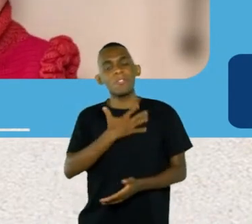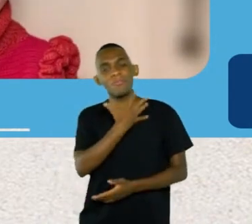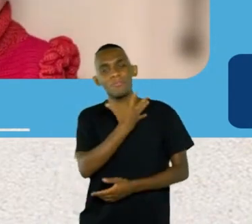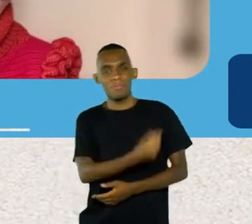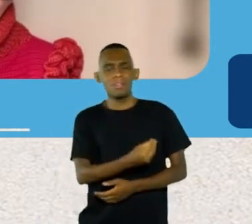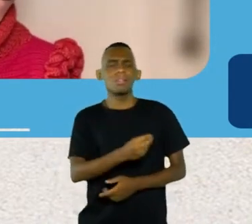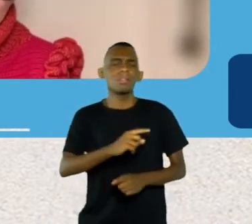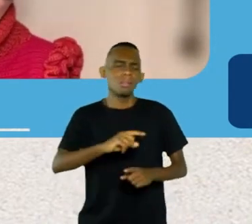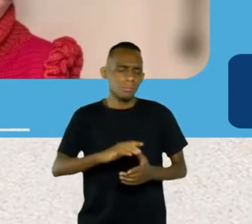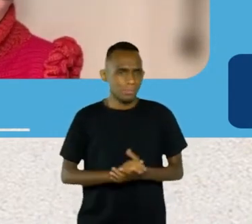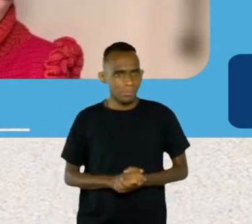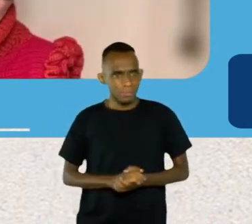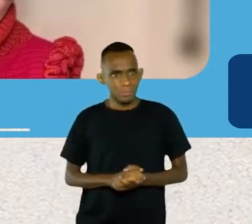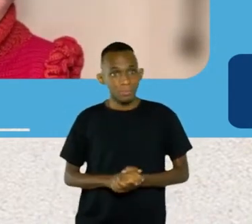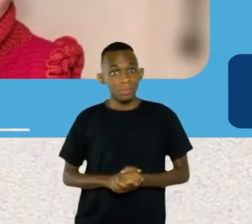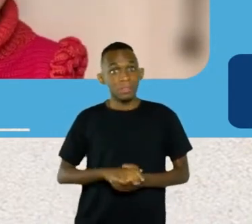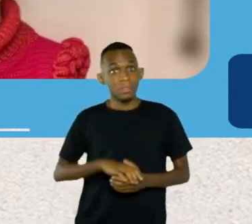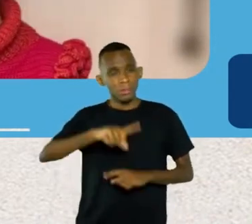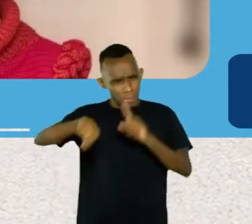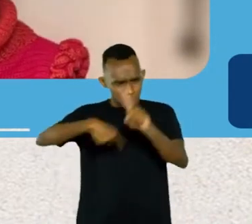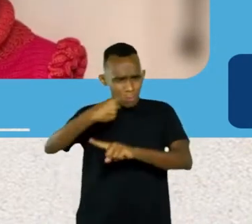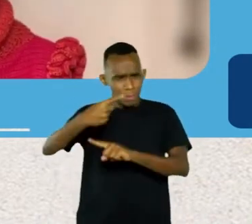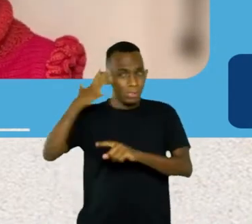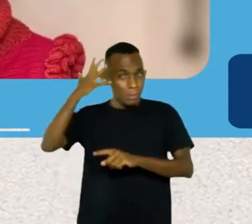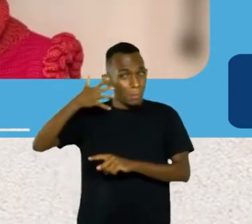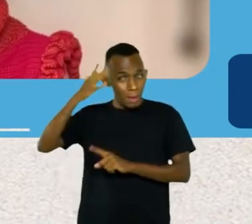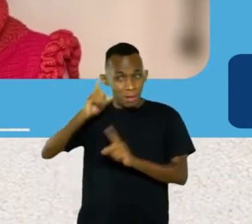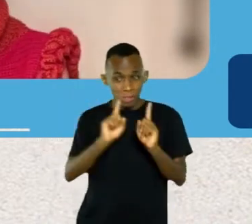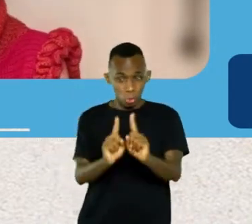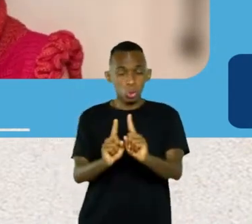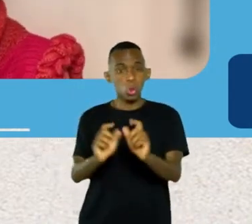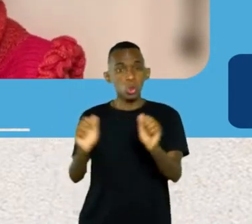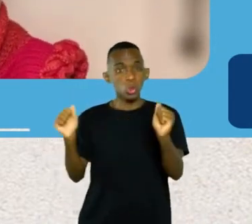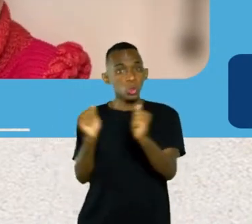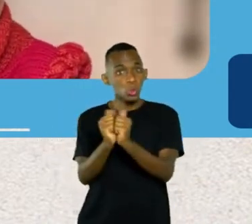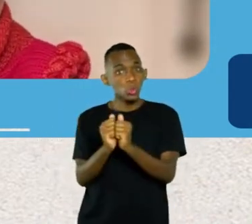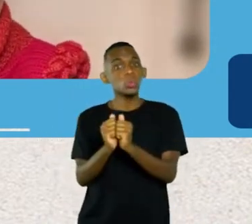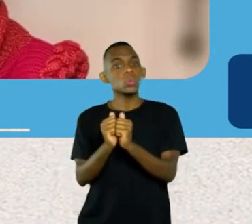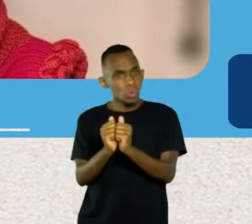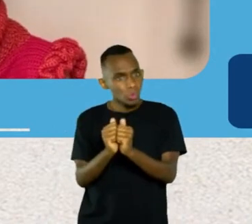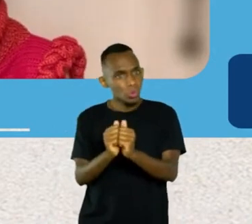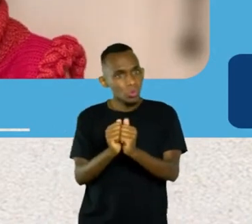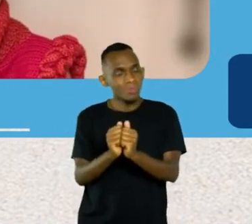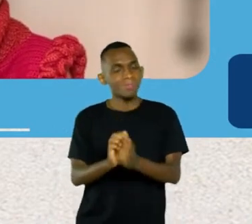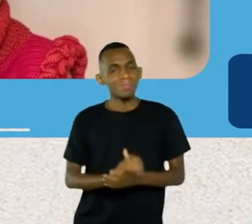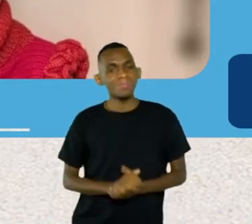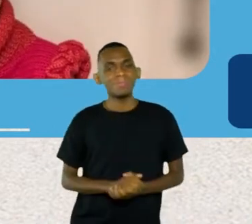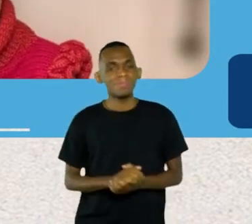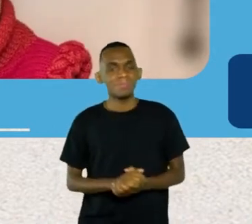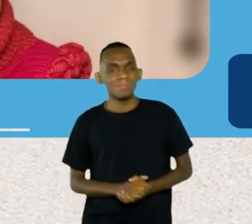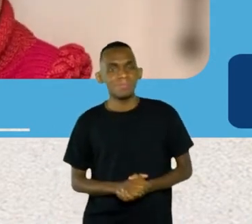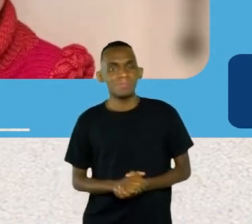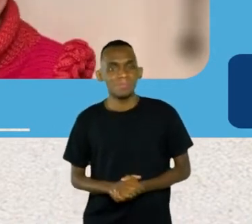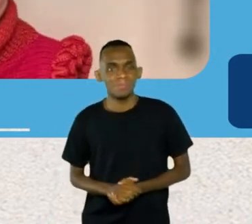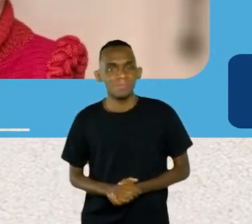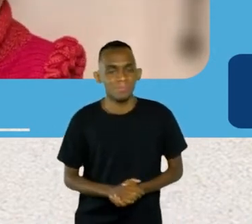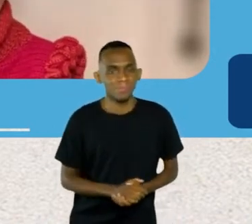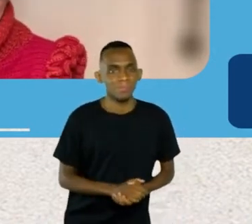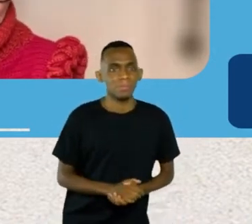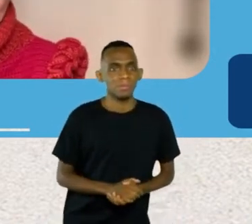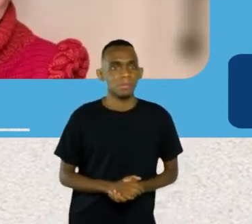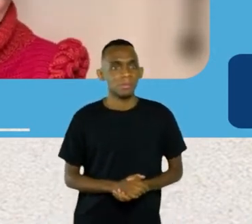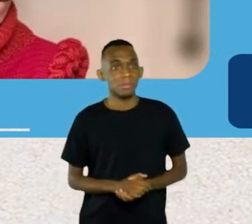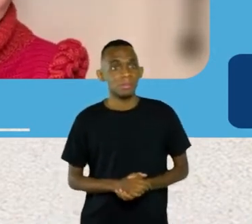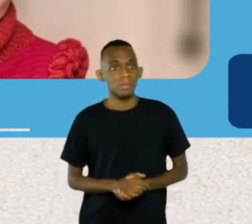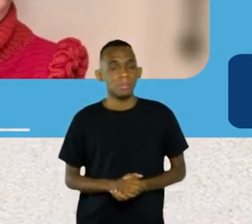tá o Francisco dando palestra junto com você. Nossa, De tanto que nós somos curiosos, né? Porque todo mundo já